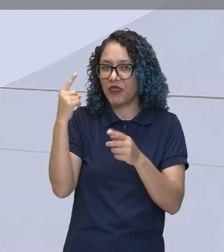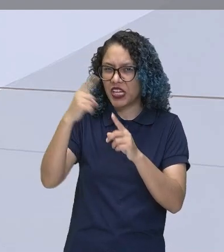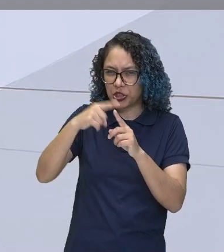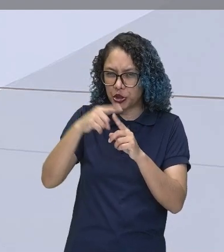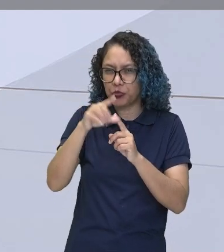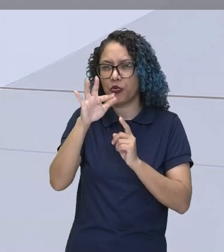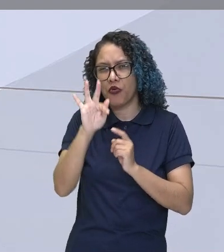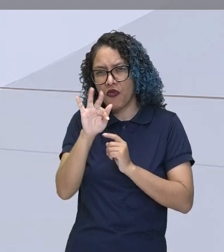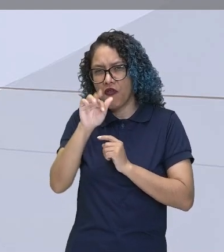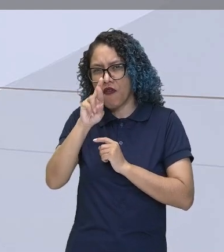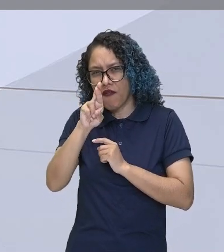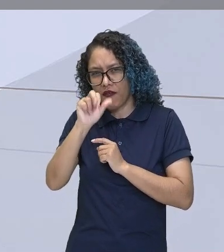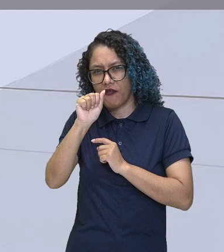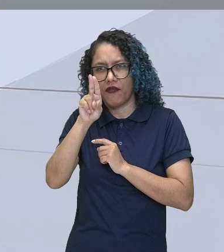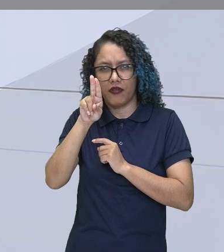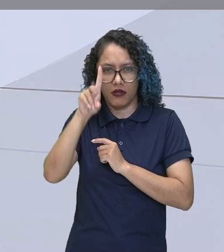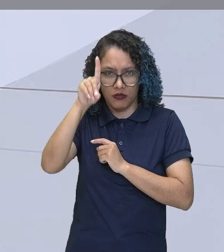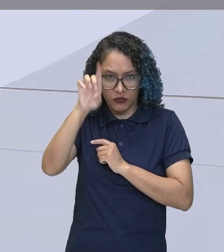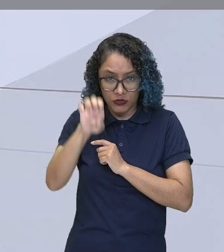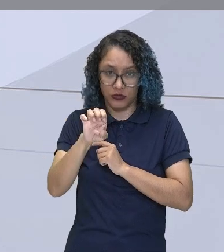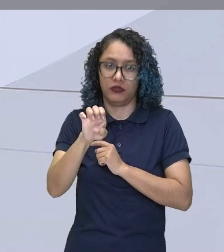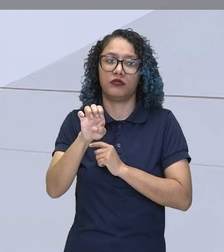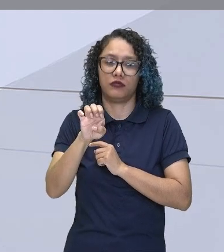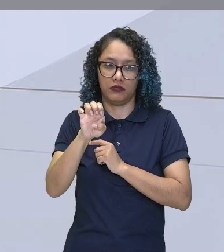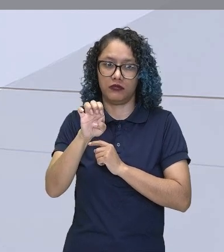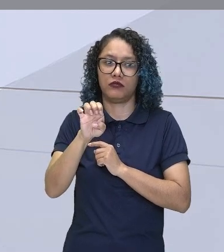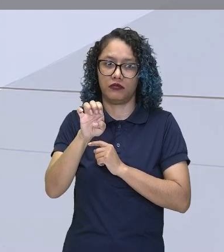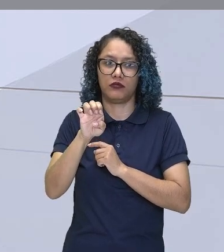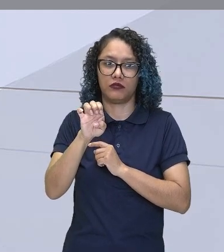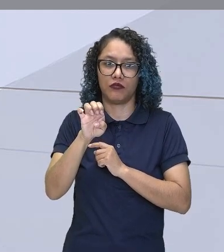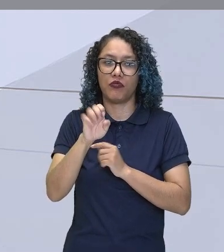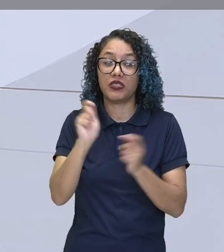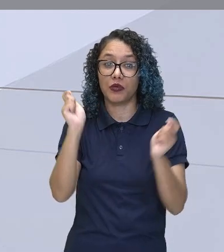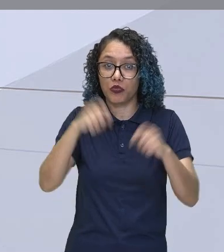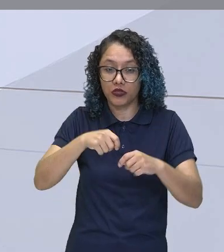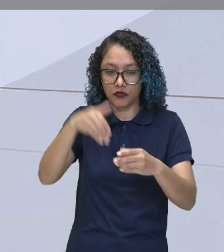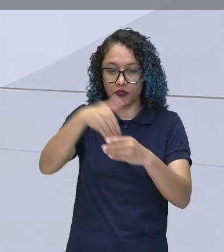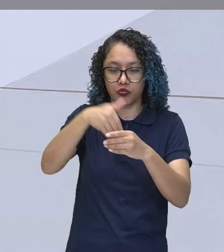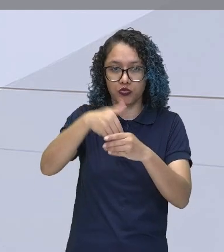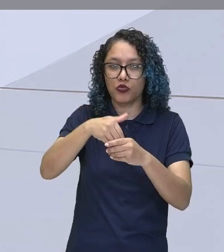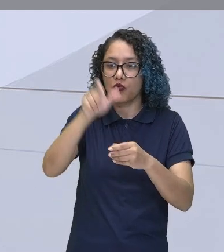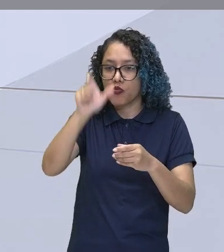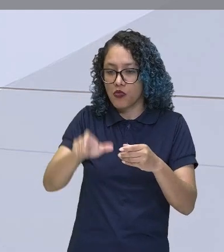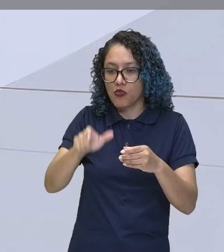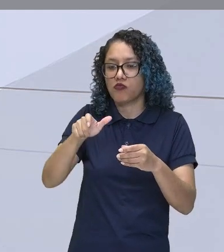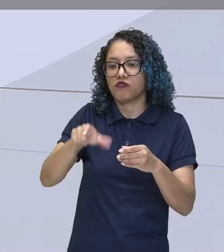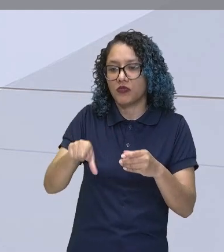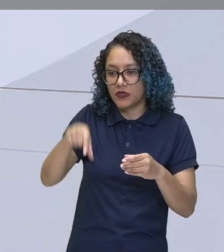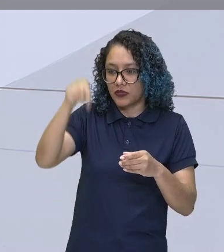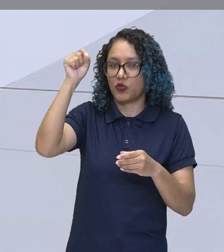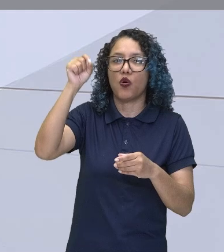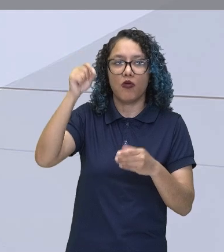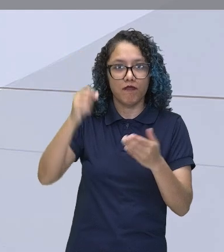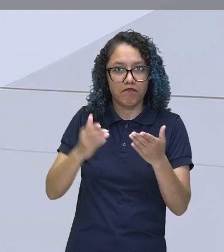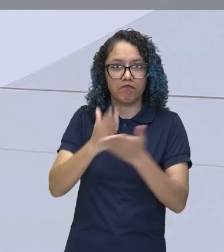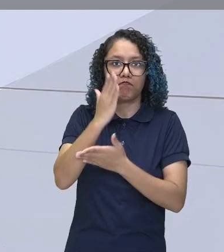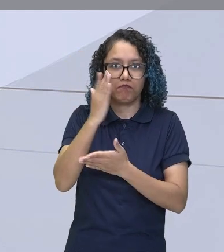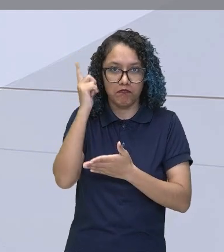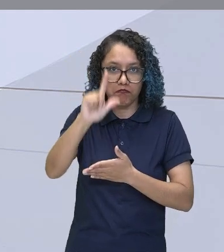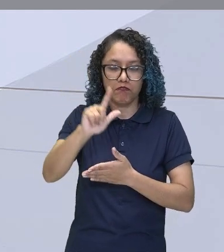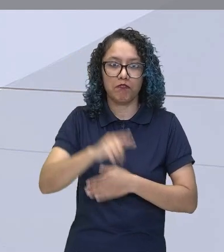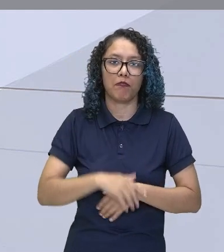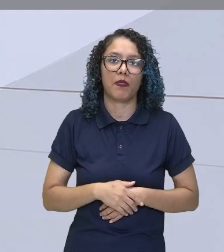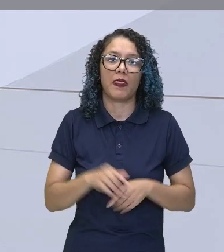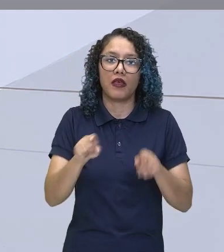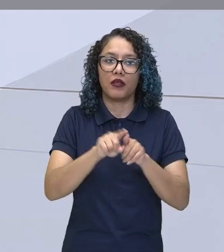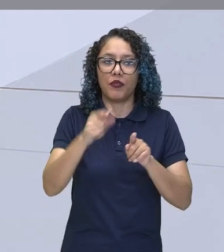aí a situação, elegendo os seus representantes. Outro aspecto do coronelismo